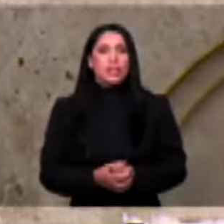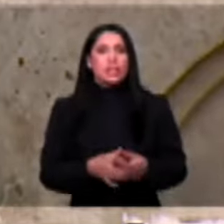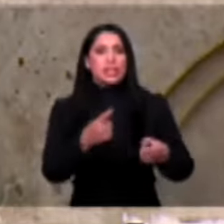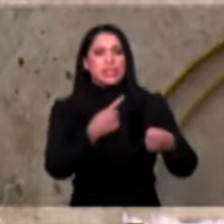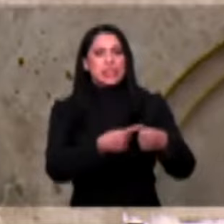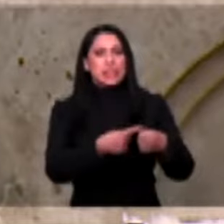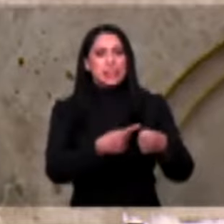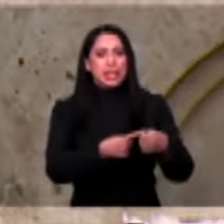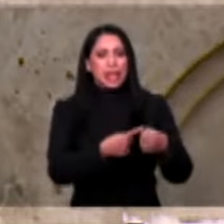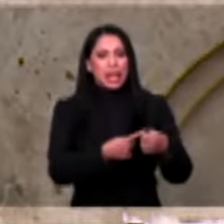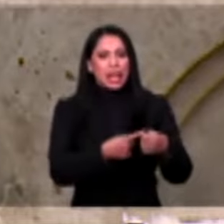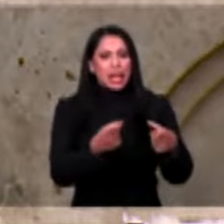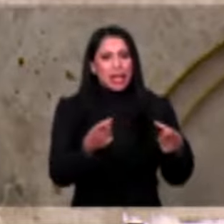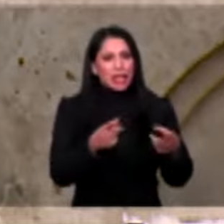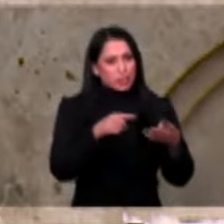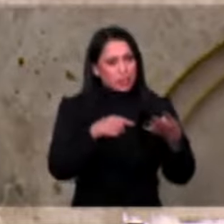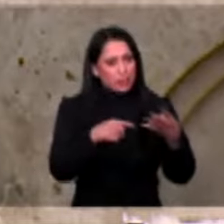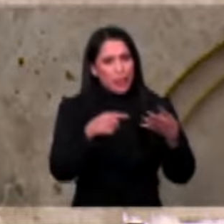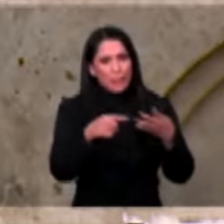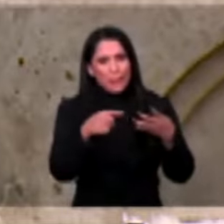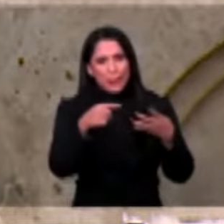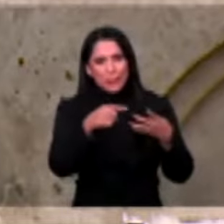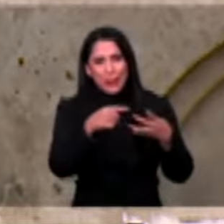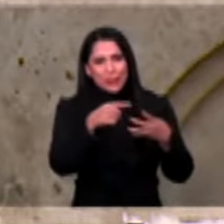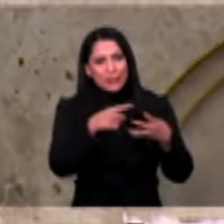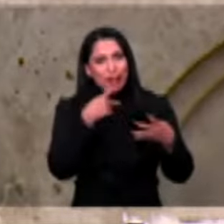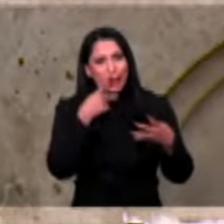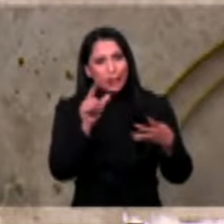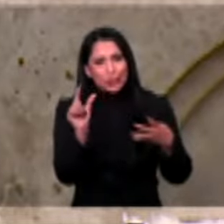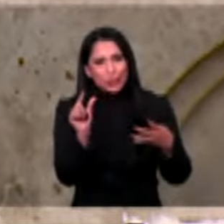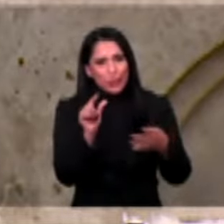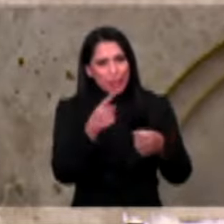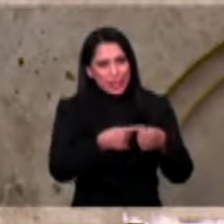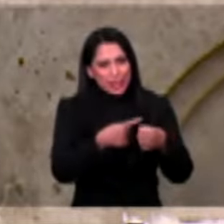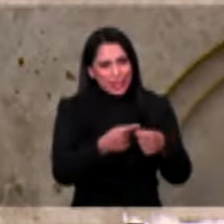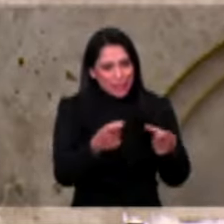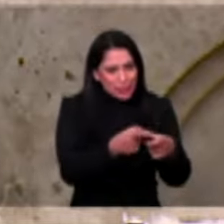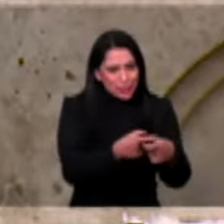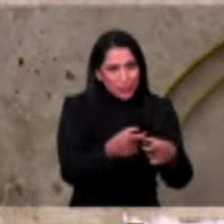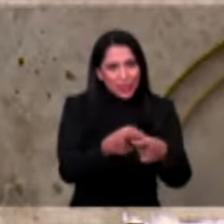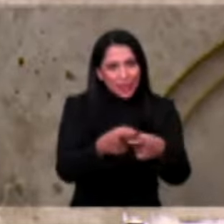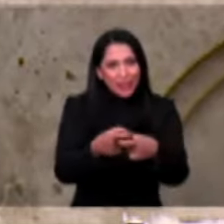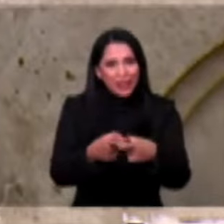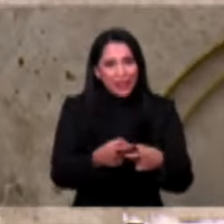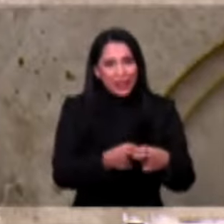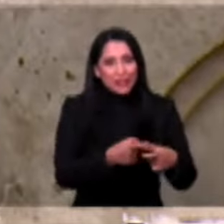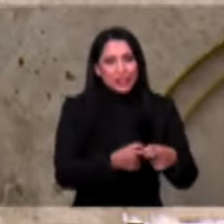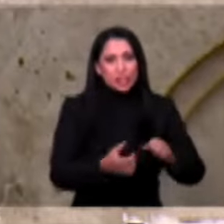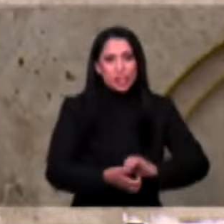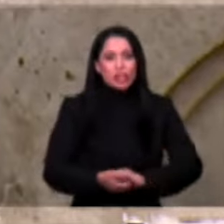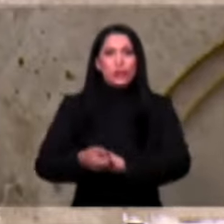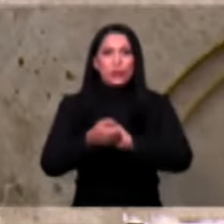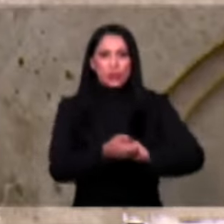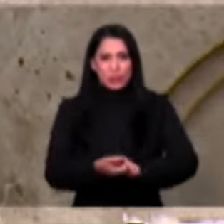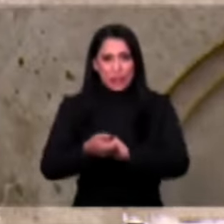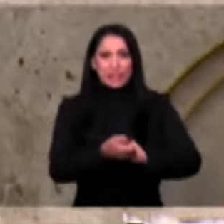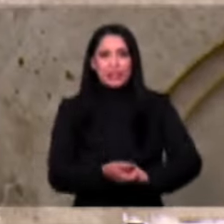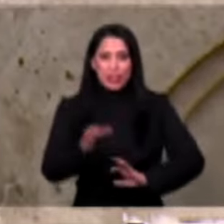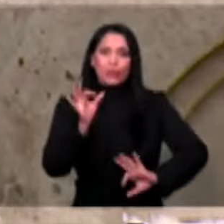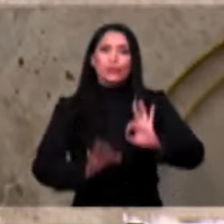do Monte, Vacaria, Lajeado, Canoas e 4ª Junta de Conciliação e Julgamento de Porto